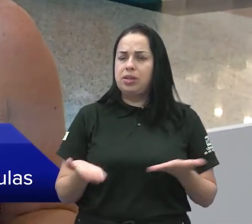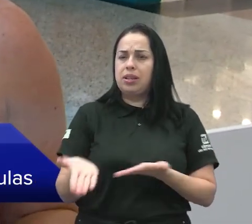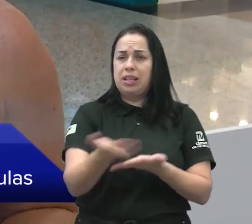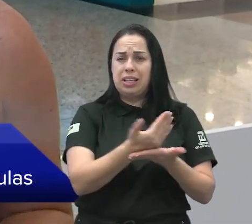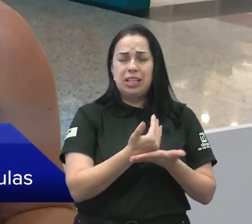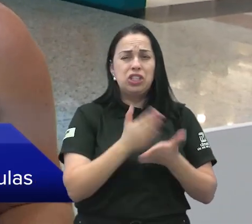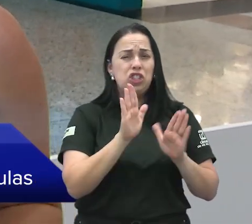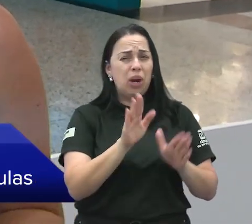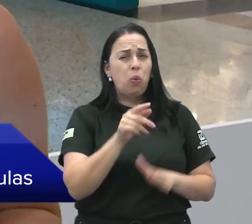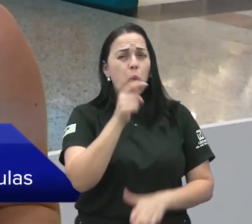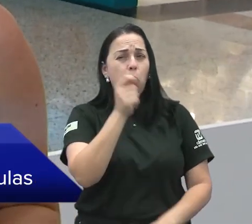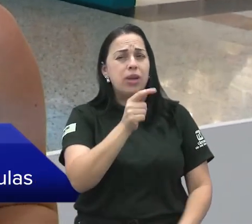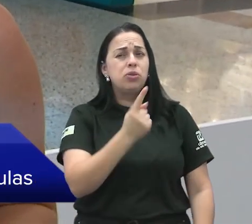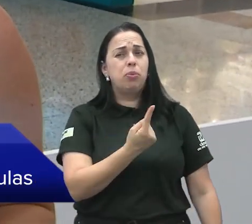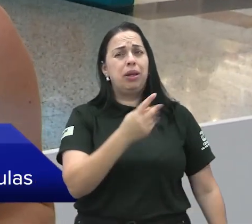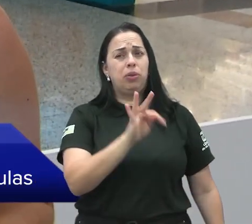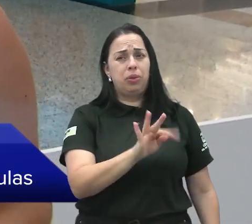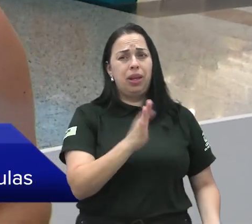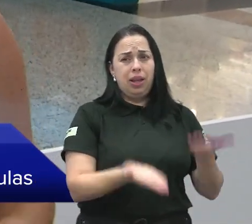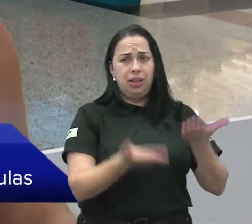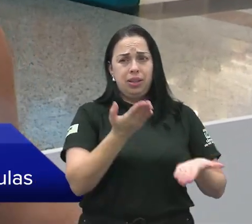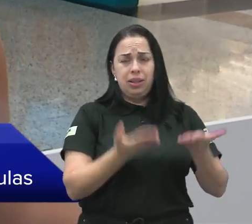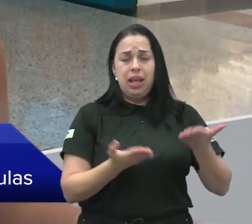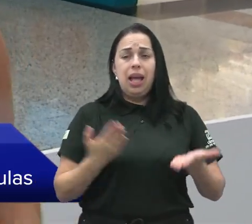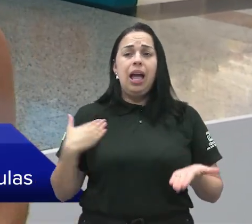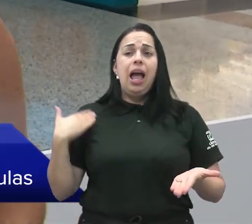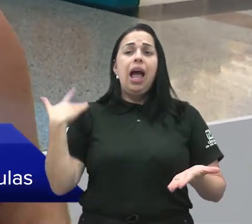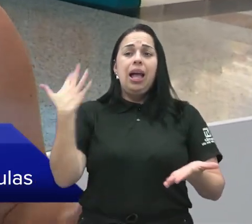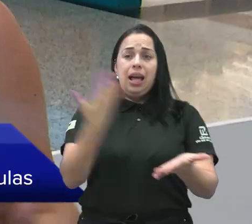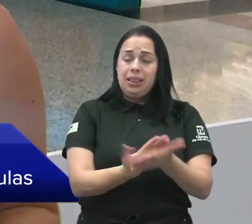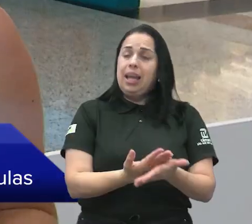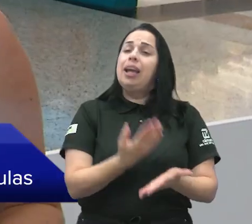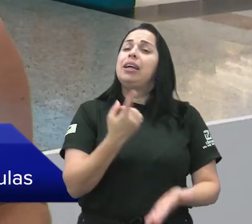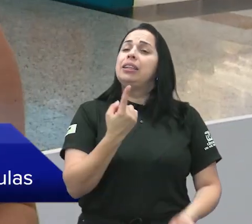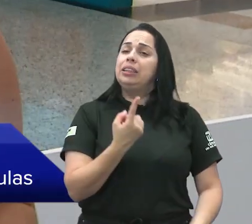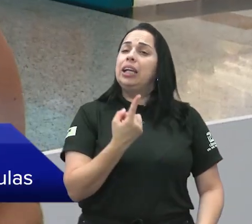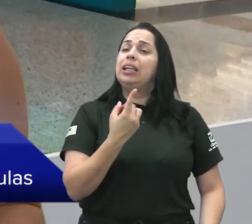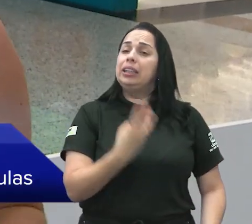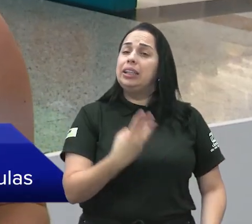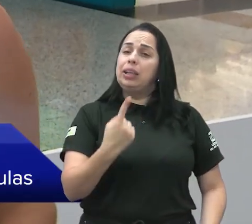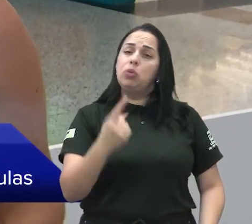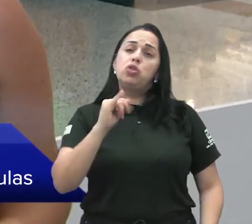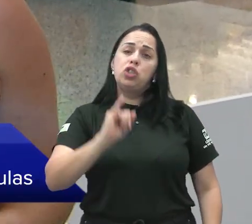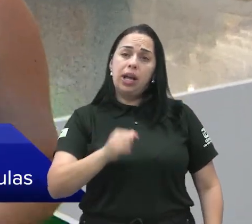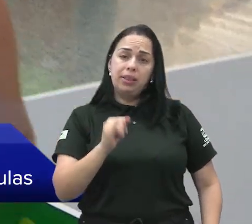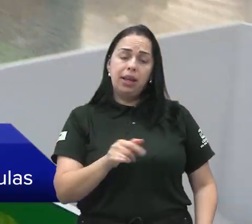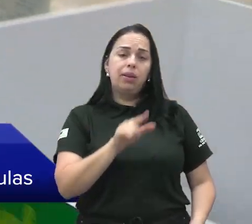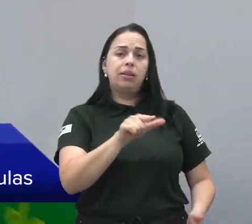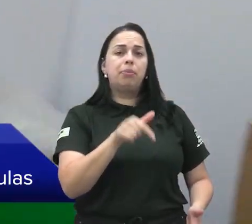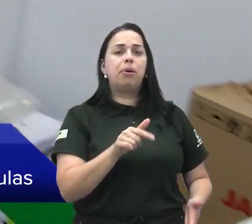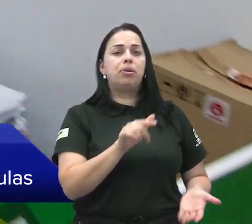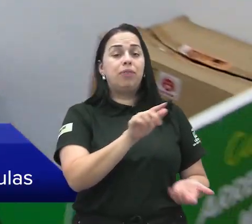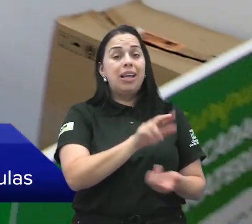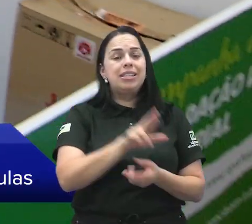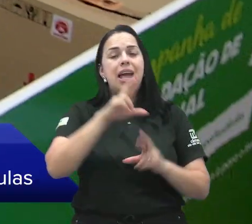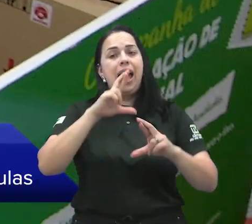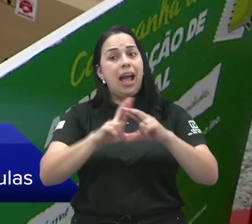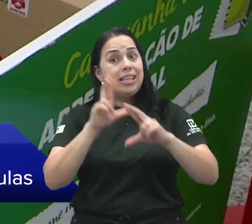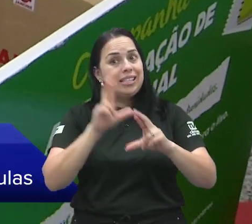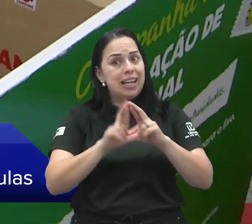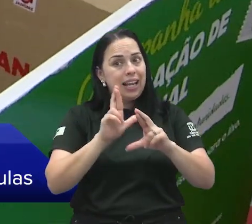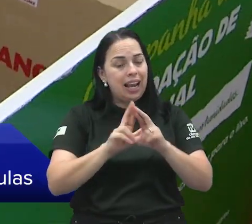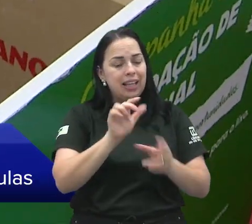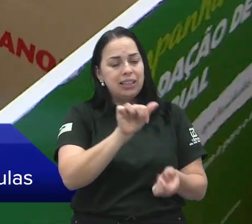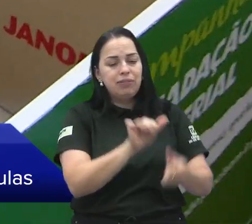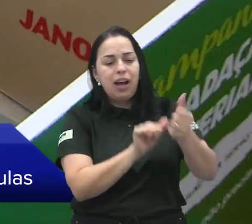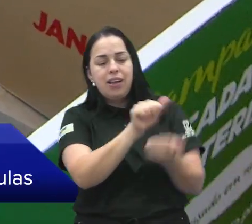gente já tem arrecadado mais de meia tonelada. A ação permanece até o dia 31 de janeiro e esses materiais serão